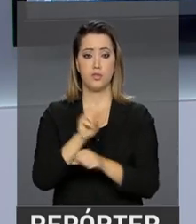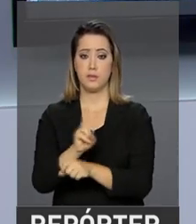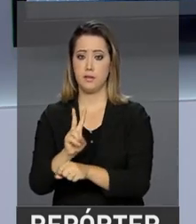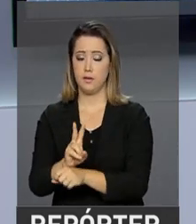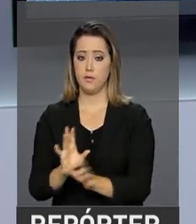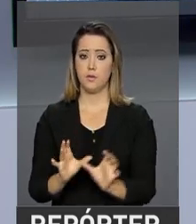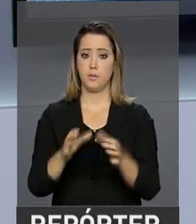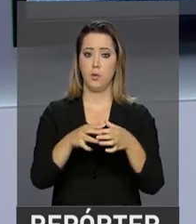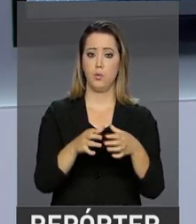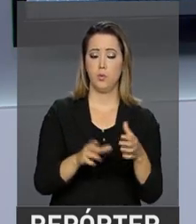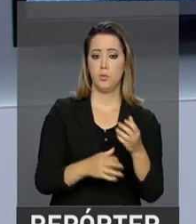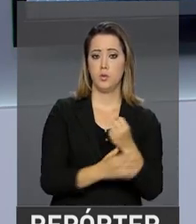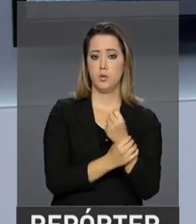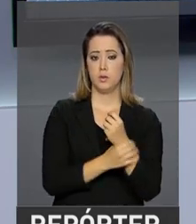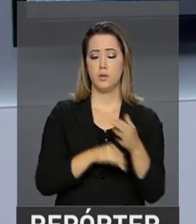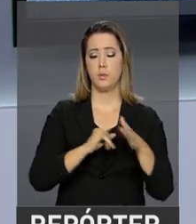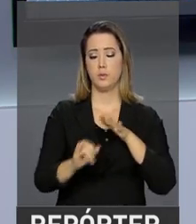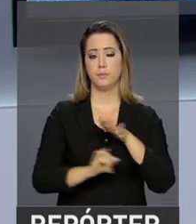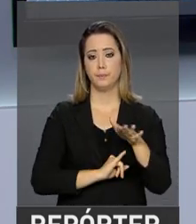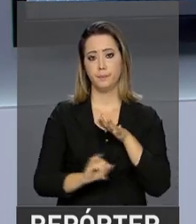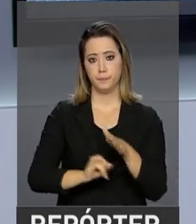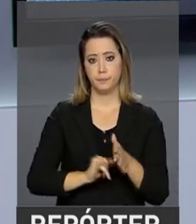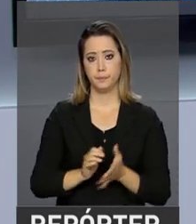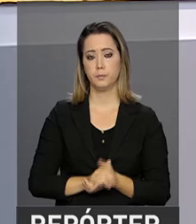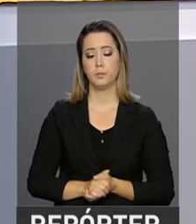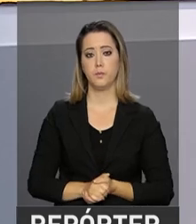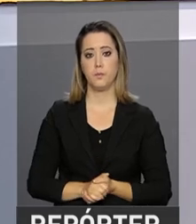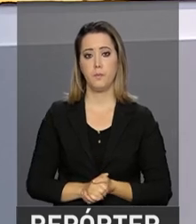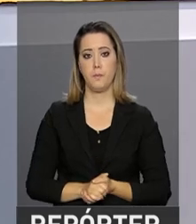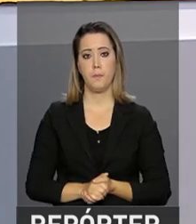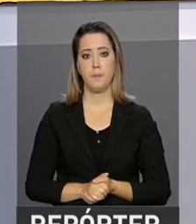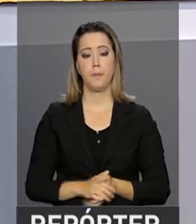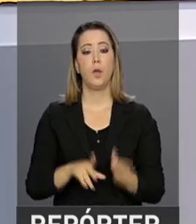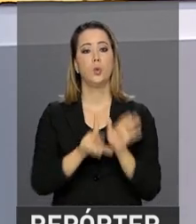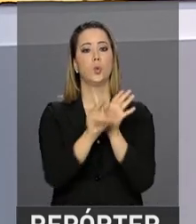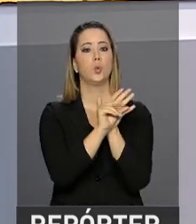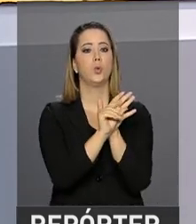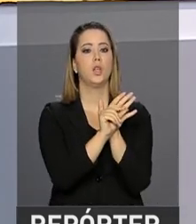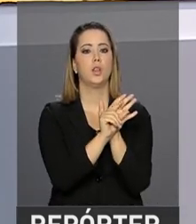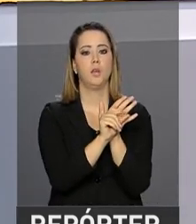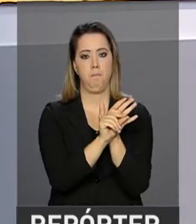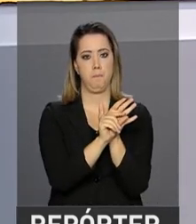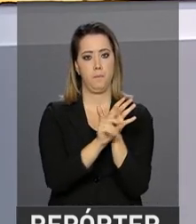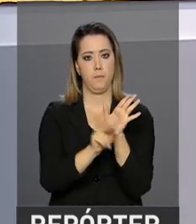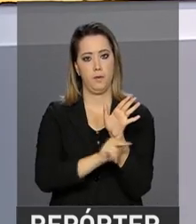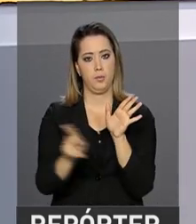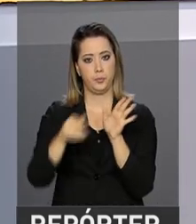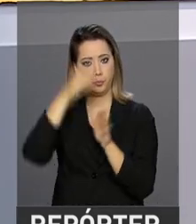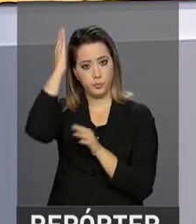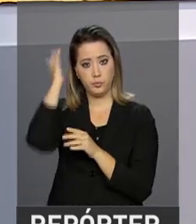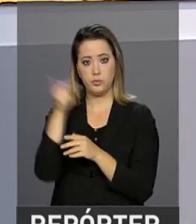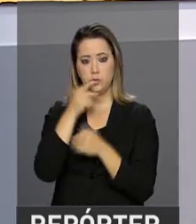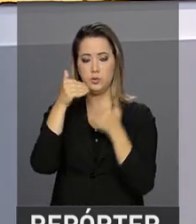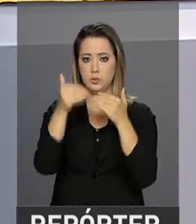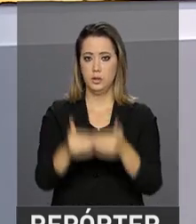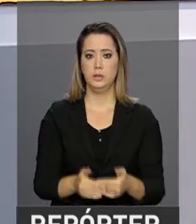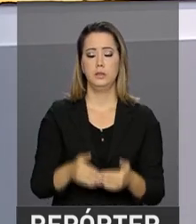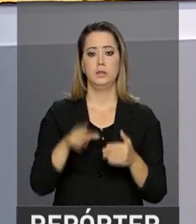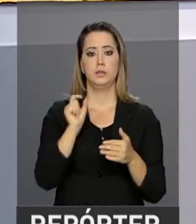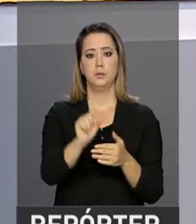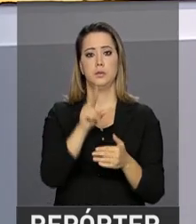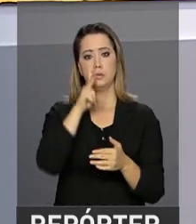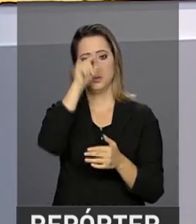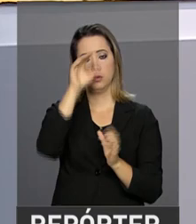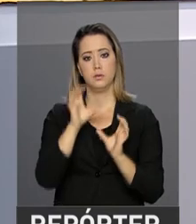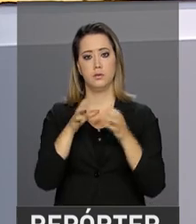e do gabinete de segurança institucional no Twitter o presidente Michel Temer disse que a presença das Forças Armadas no